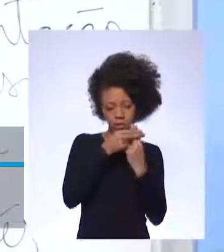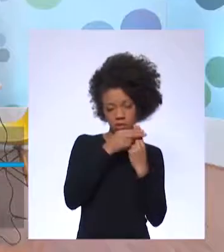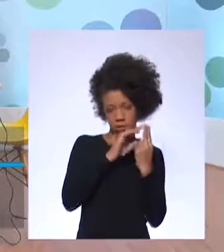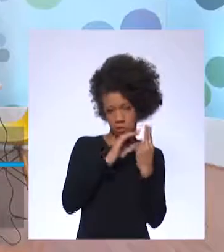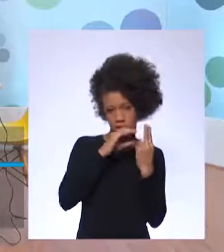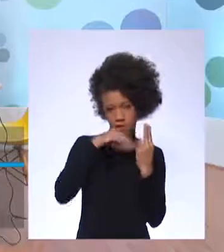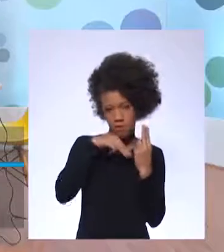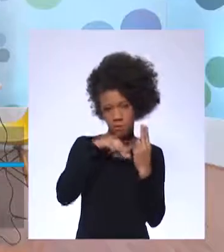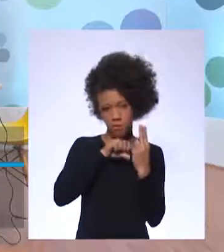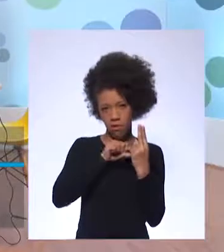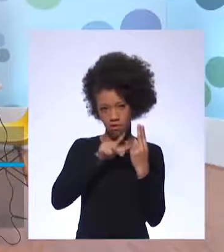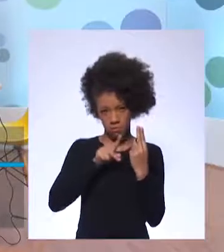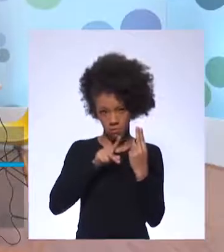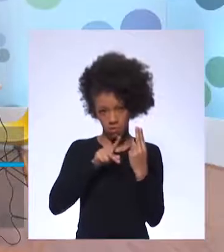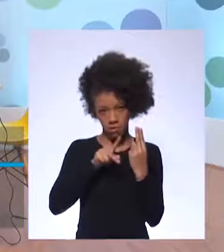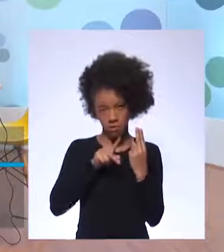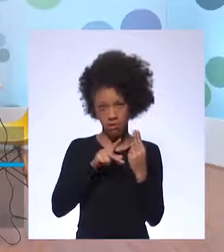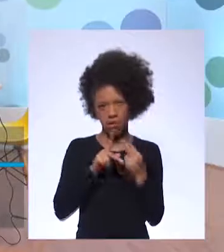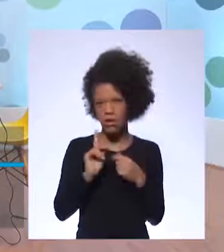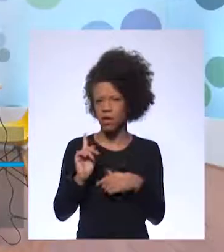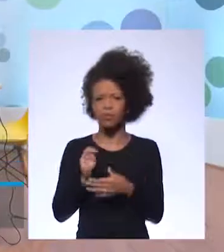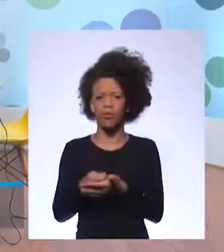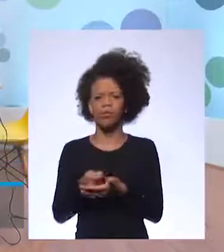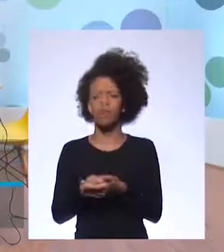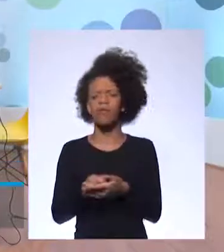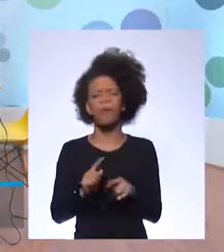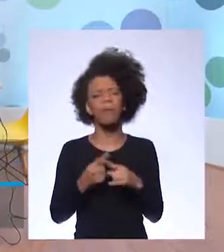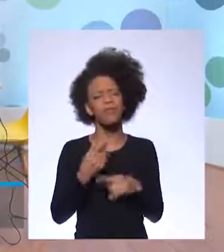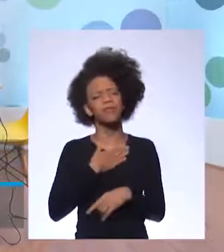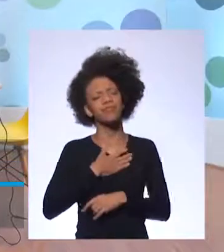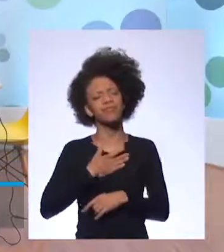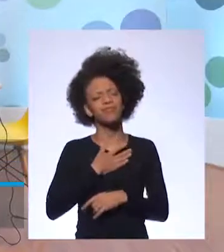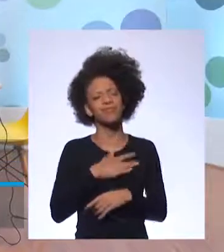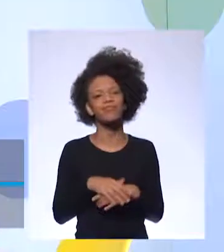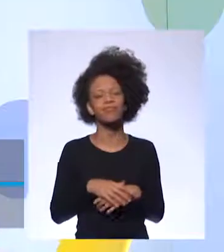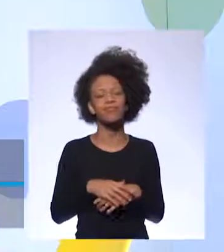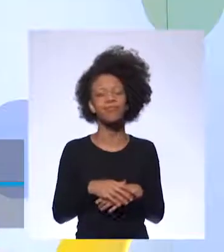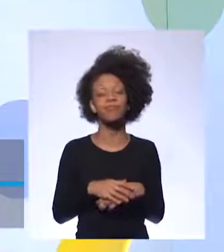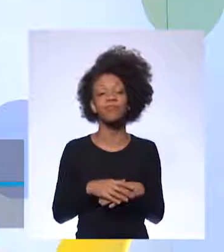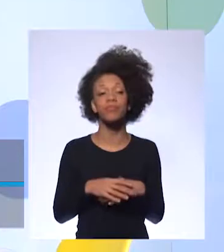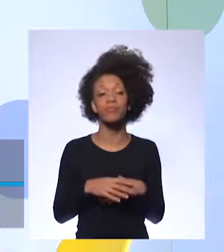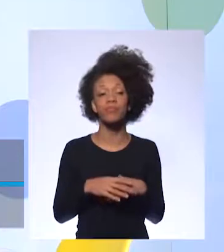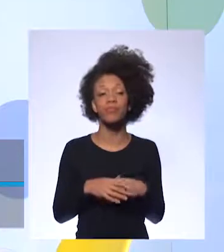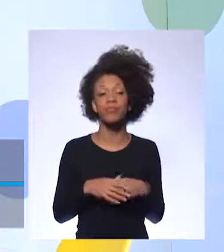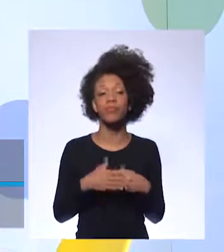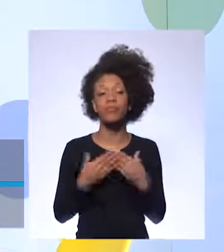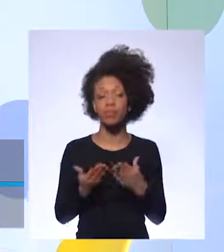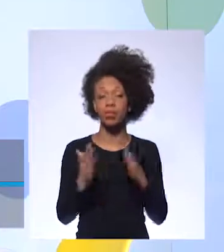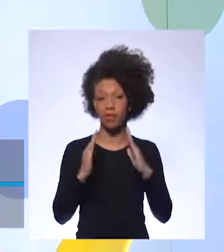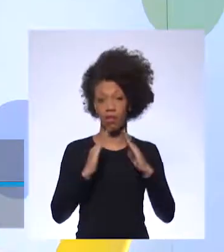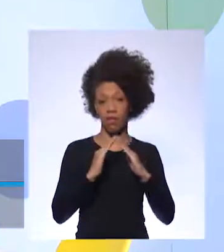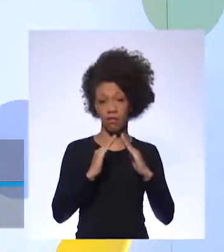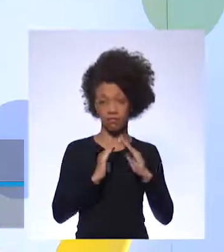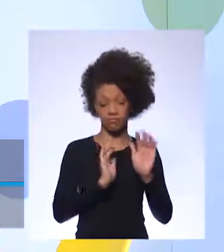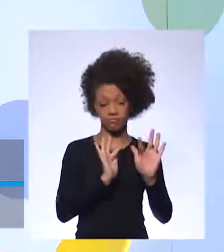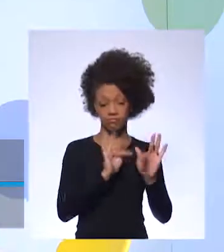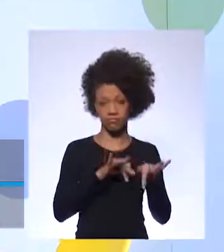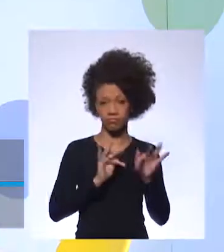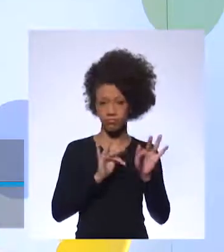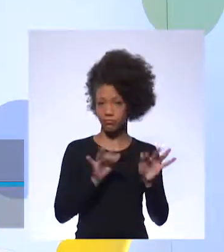se vê que nós vamos adorar né pro Ai não é obrigatório mas é tão gostoso é muito bom fazer vamos lá turma ó a casa do senhor feudal